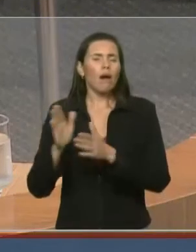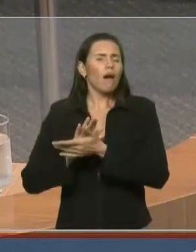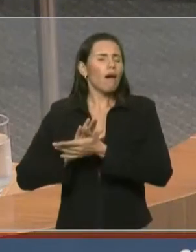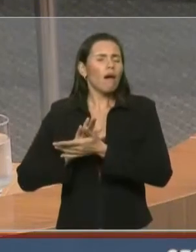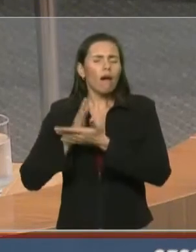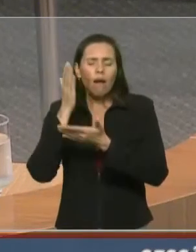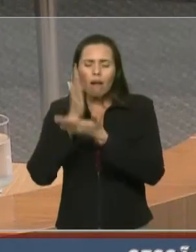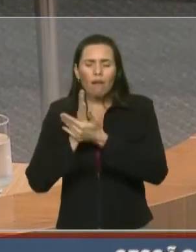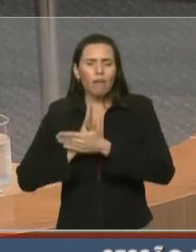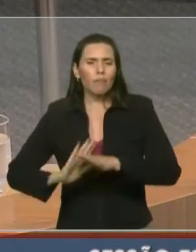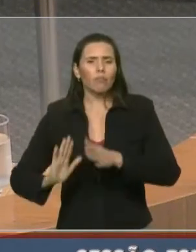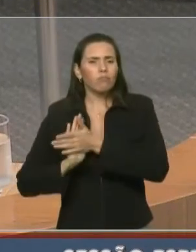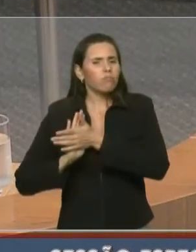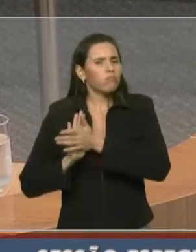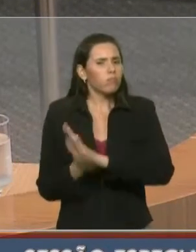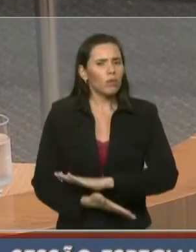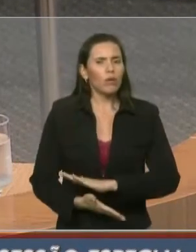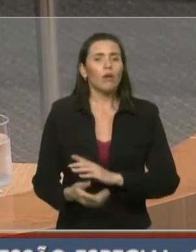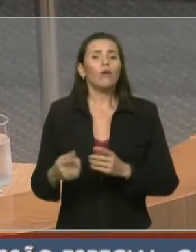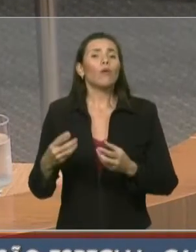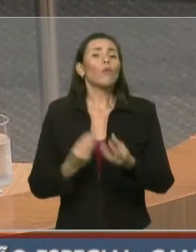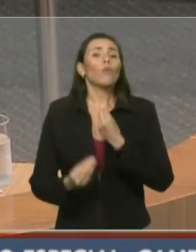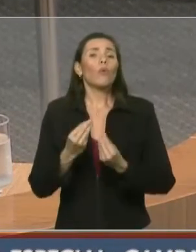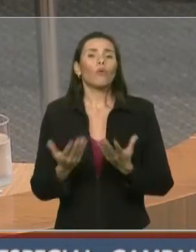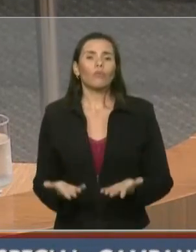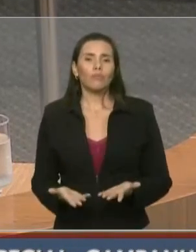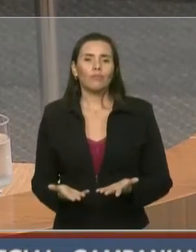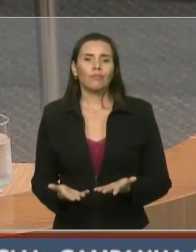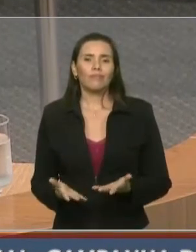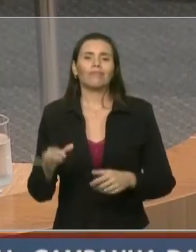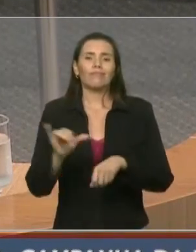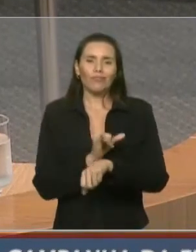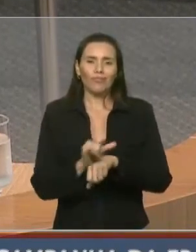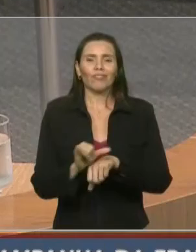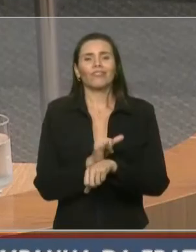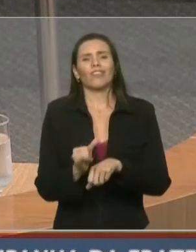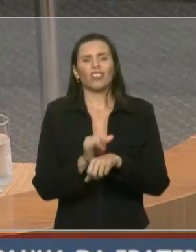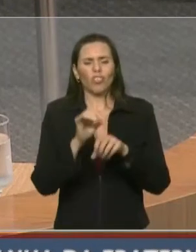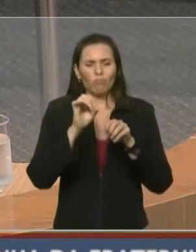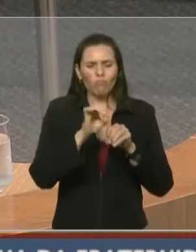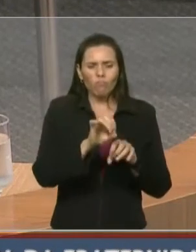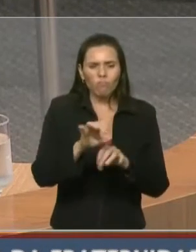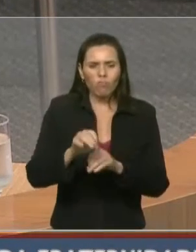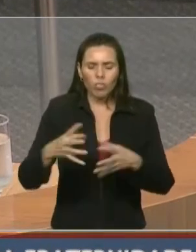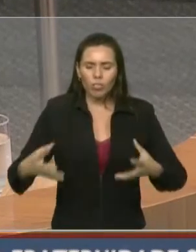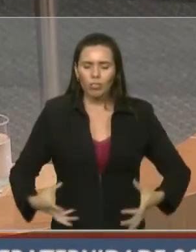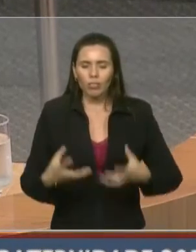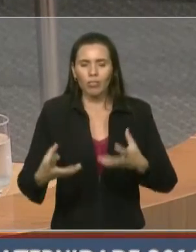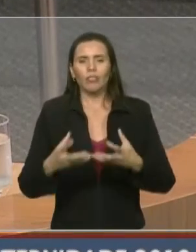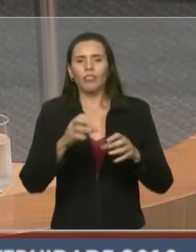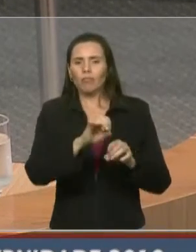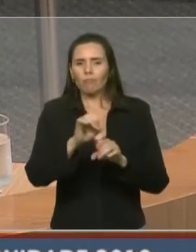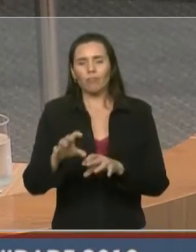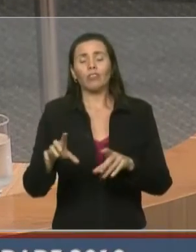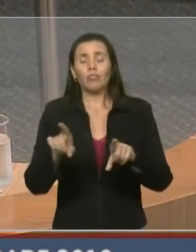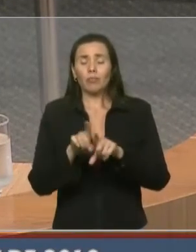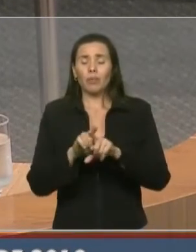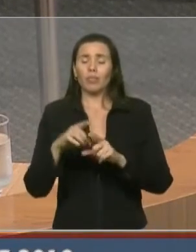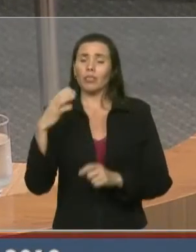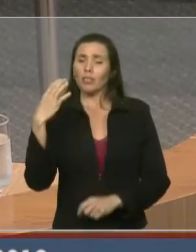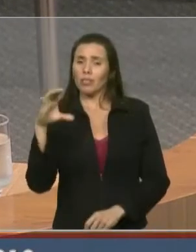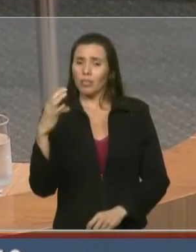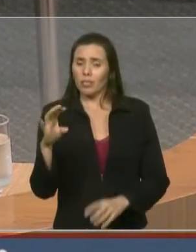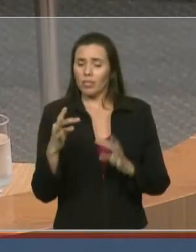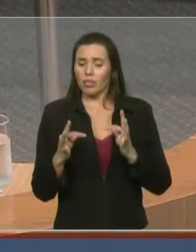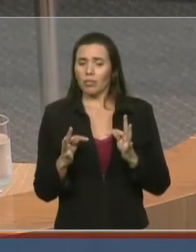Alemanha pós-guerra, sem investimentos estratégicos na área de educação e investimentos em ciência e tecnologia. Então, nesse